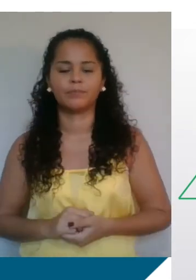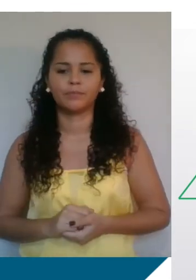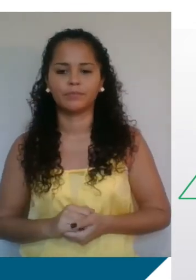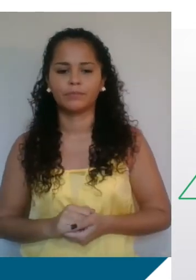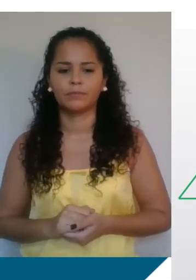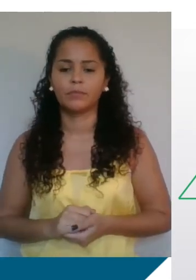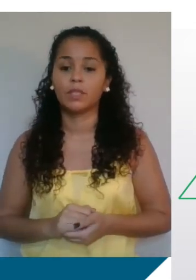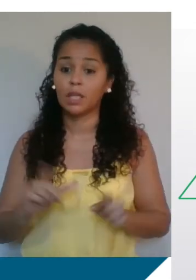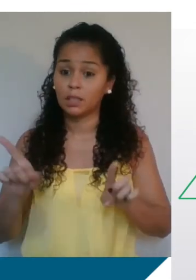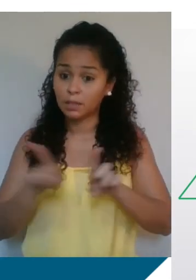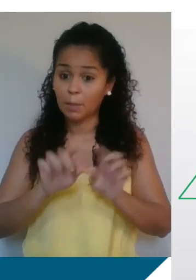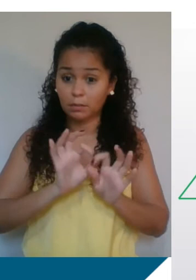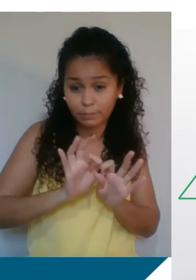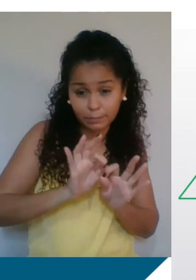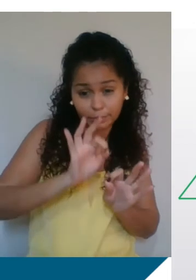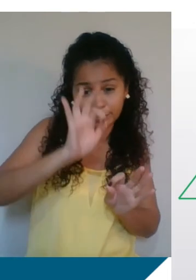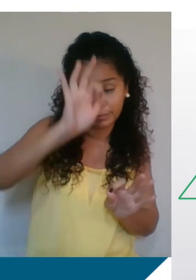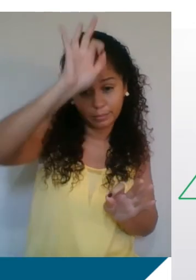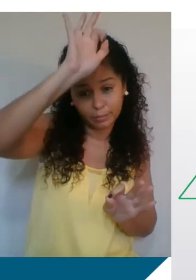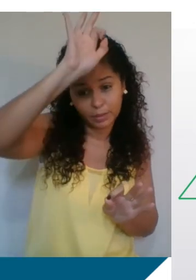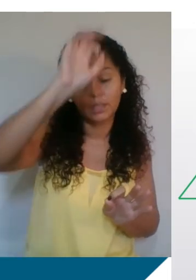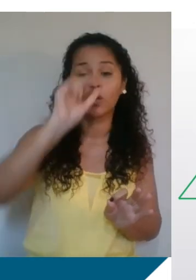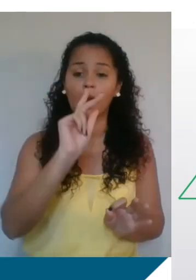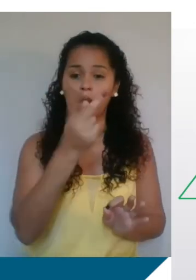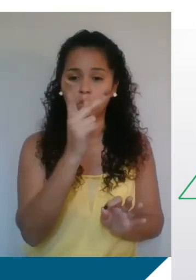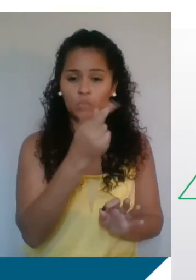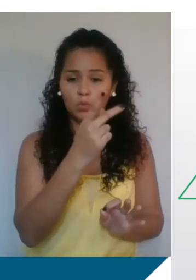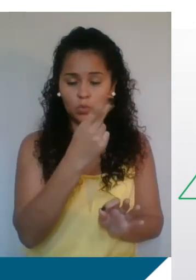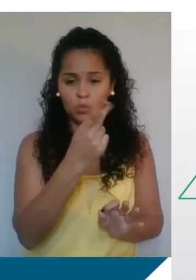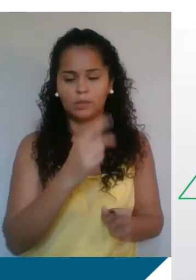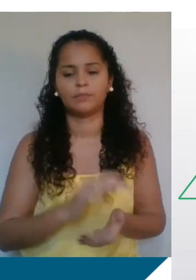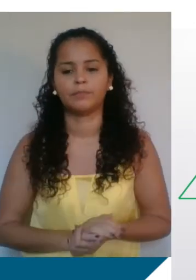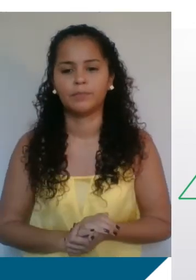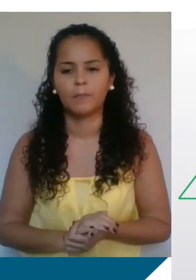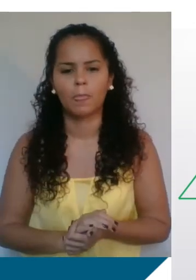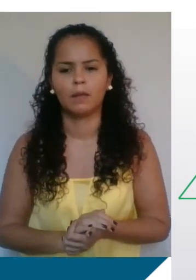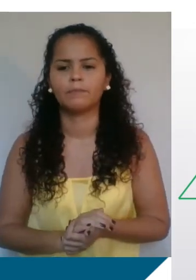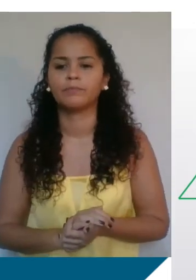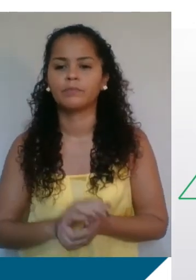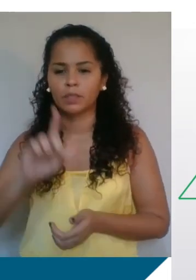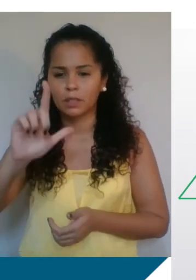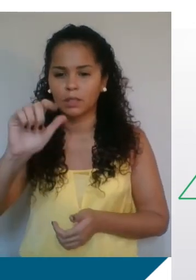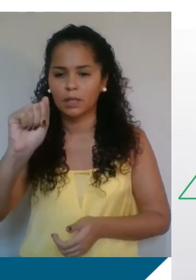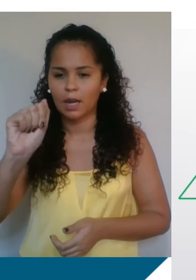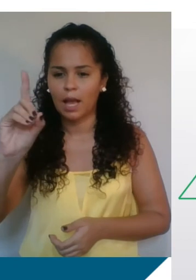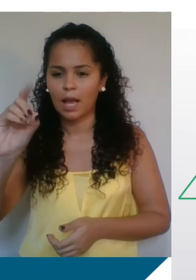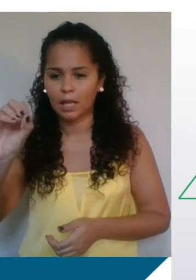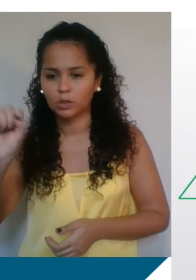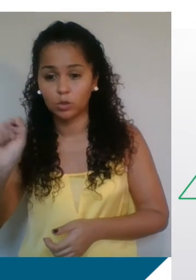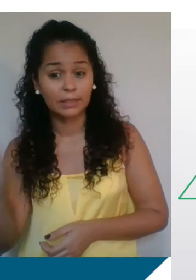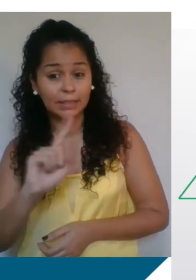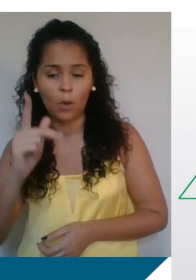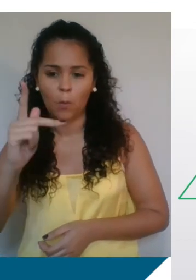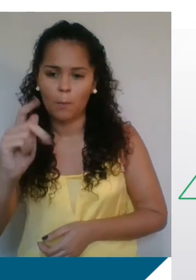essas bases é chamada da altura do trapézio. Os lados que não são paralelos são chamados de